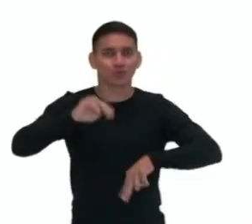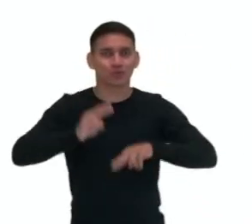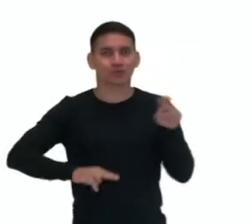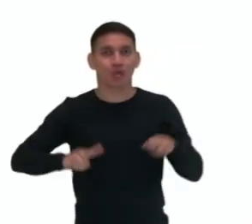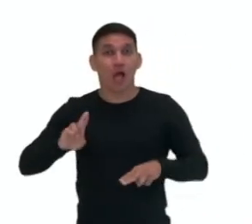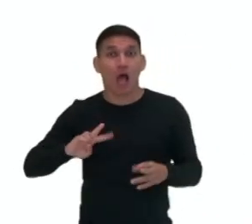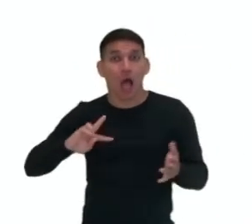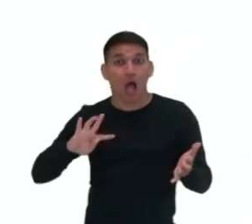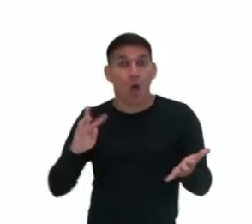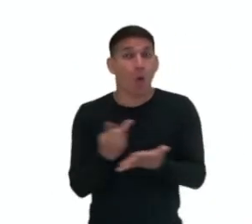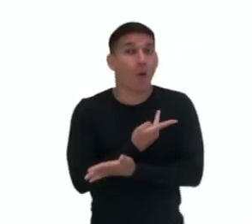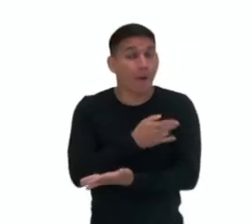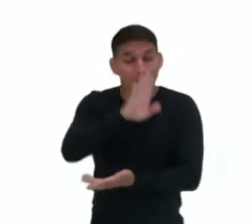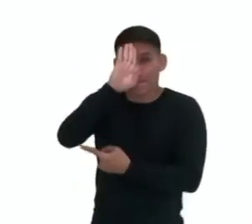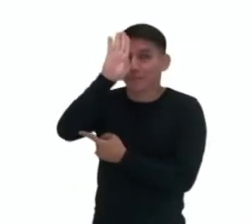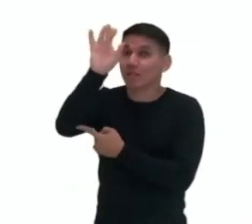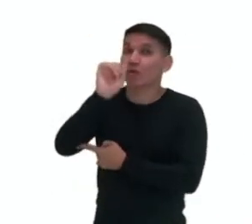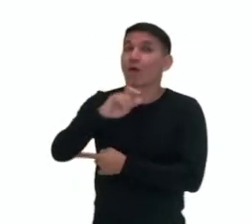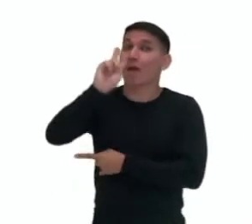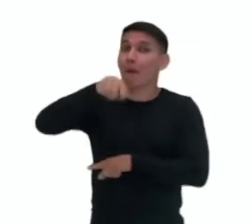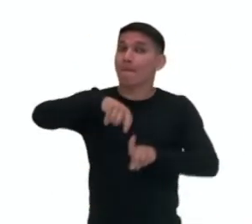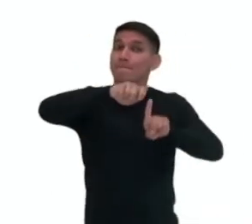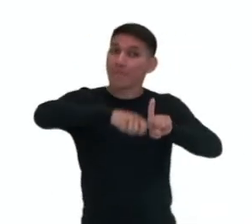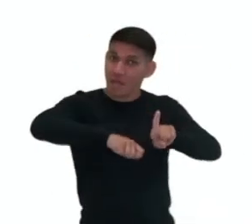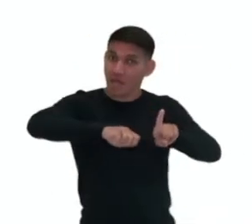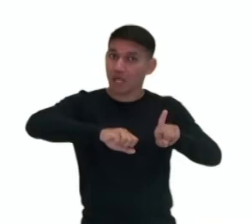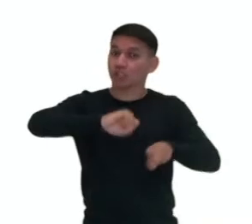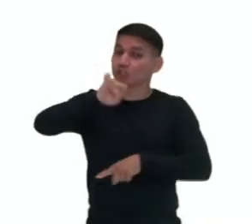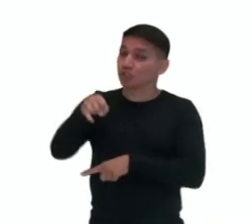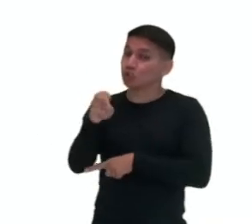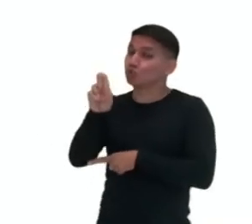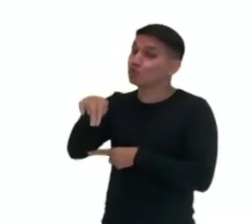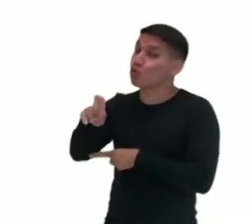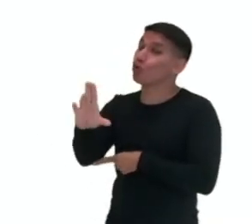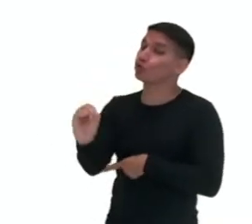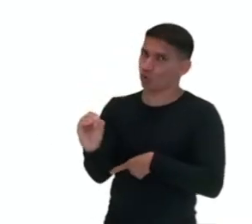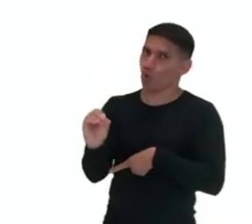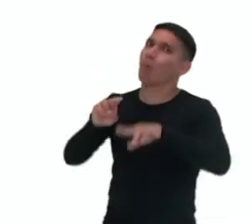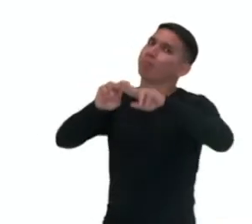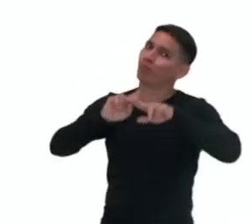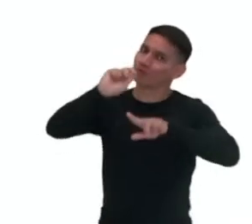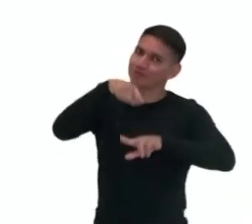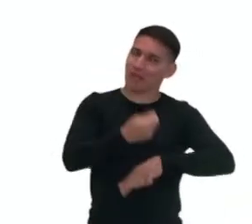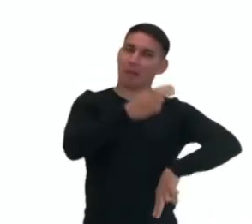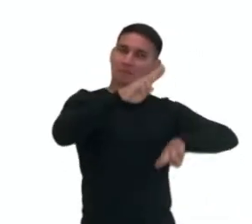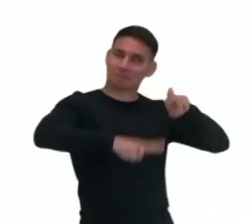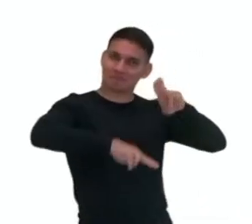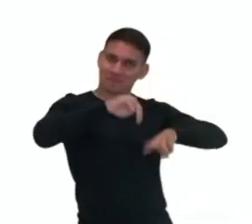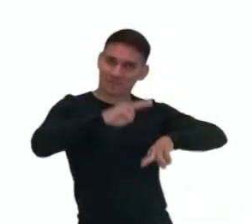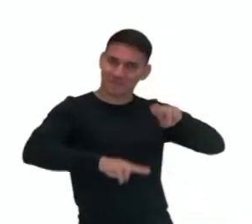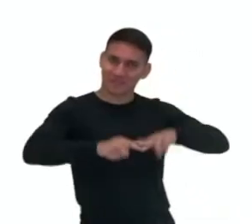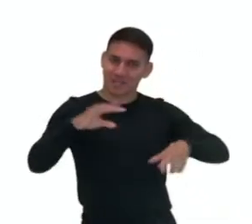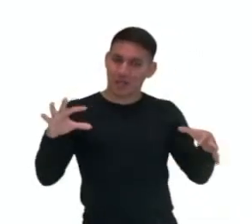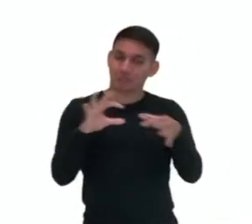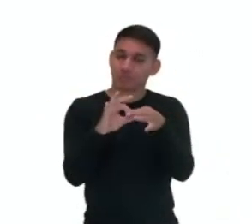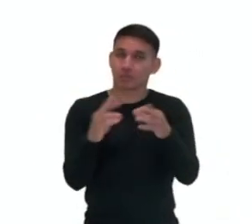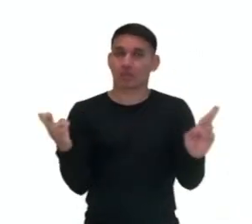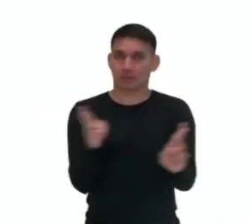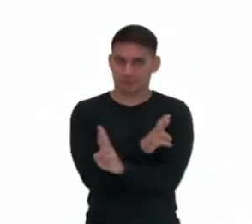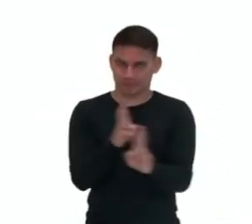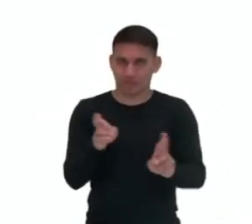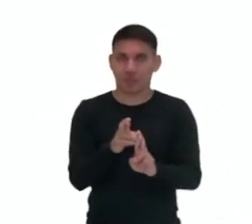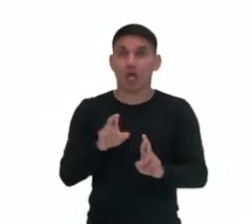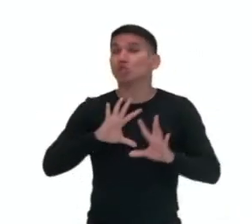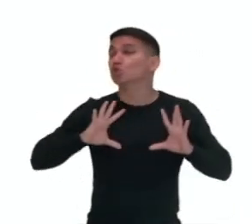comemoradas principalmente no mês de junho, por isso junina, acontece em todas as regiões